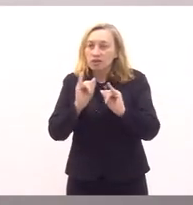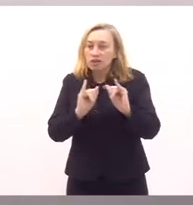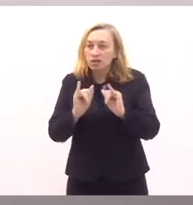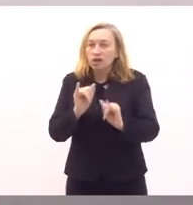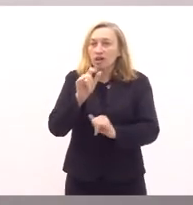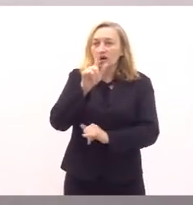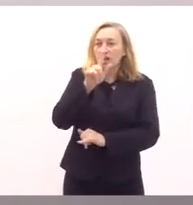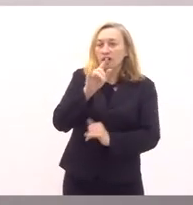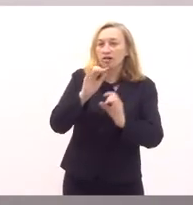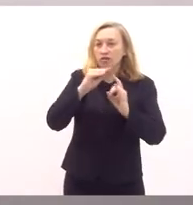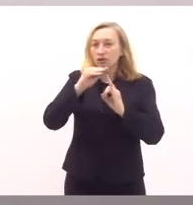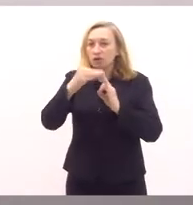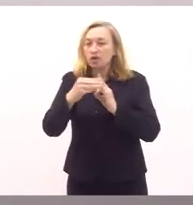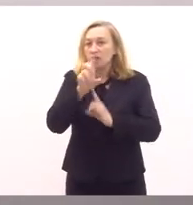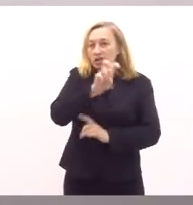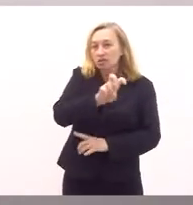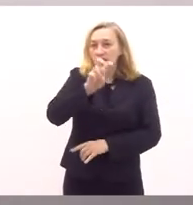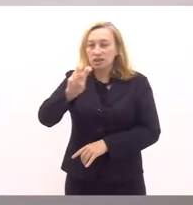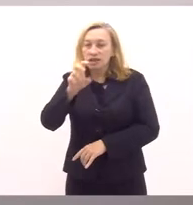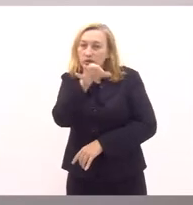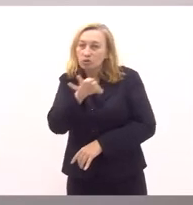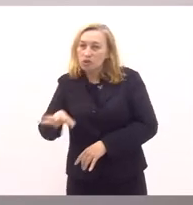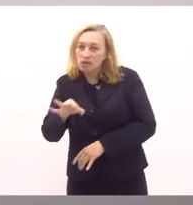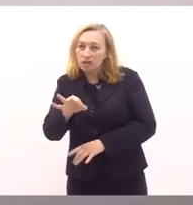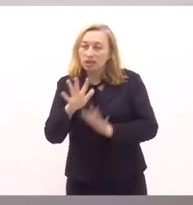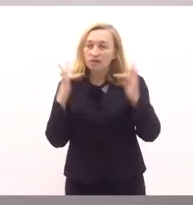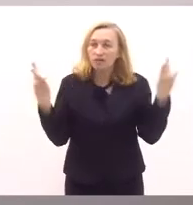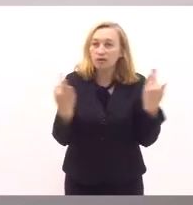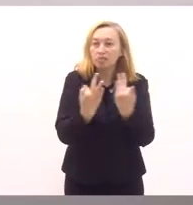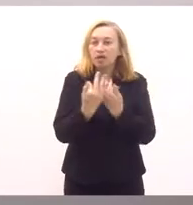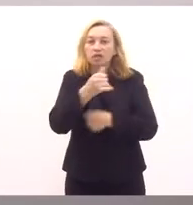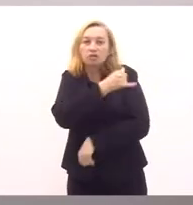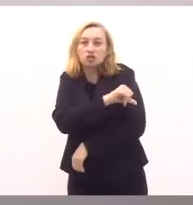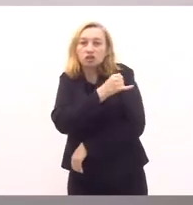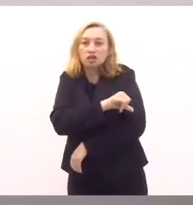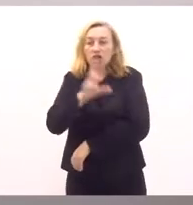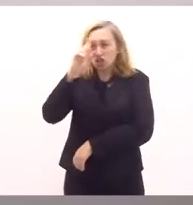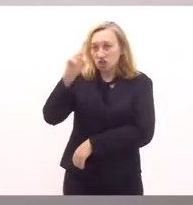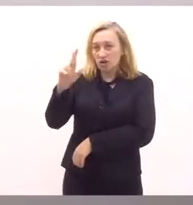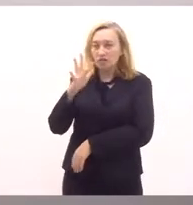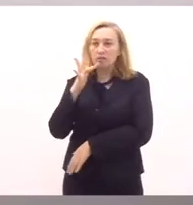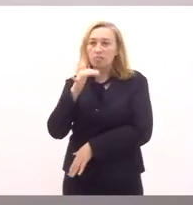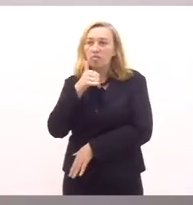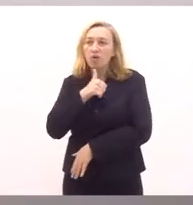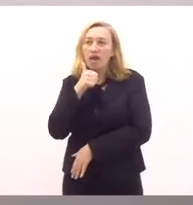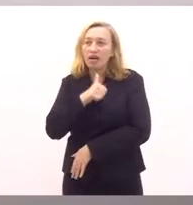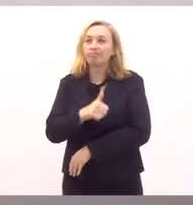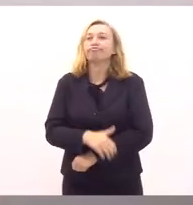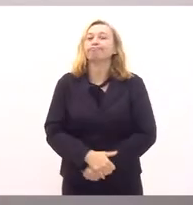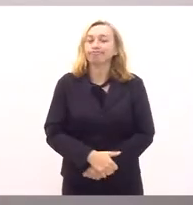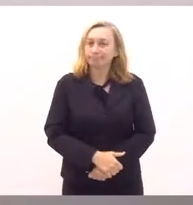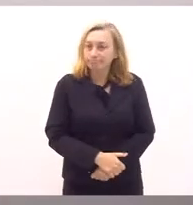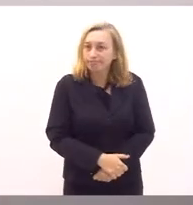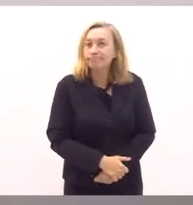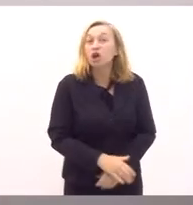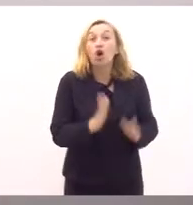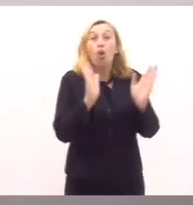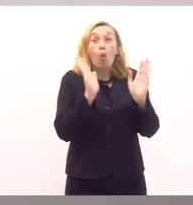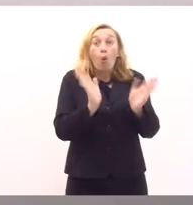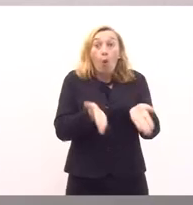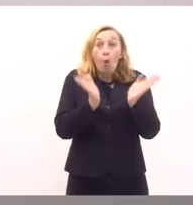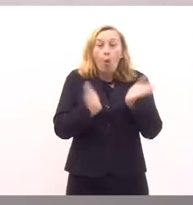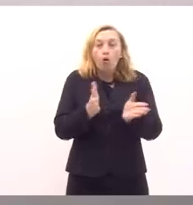mais de 57% dos lares no estado do Rio de Janeiro são chefiados por mulheres. E hoje